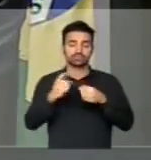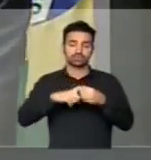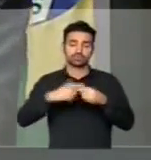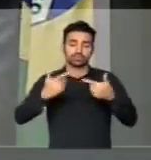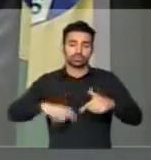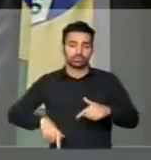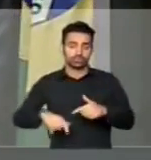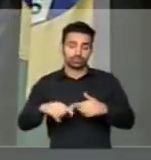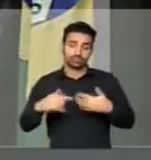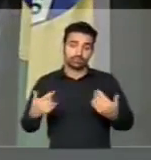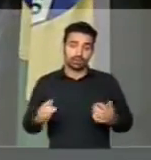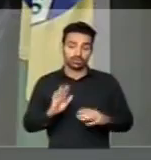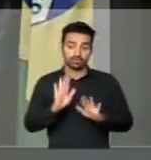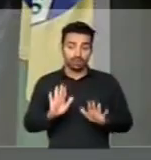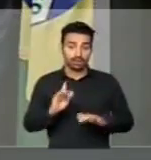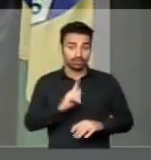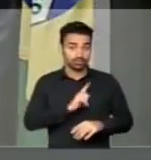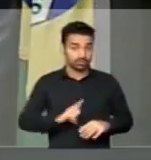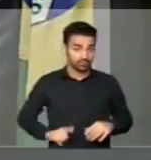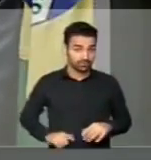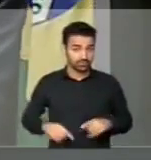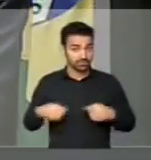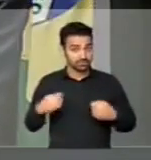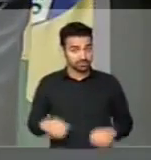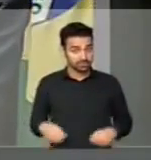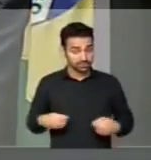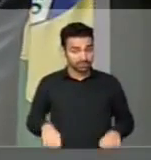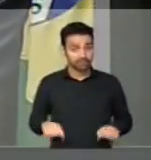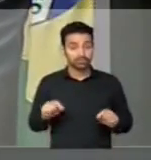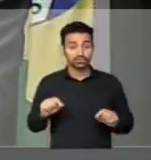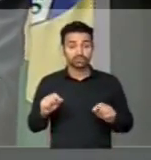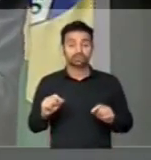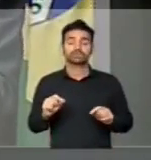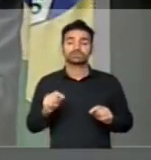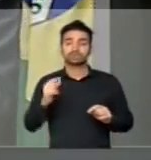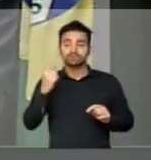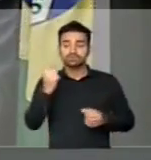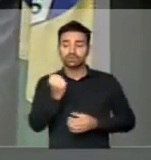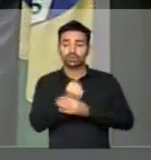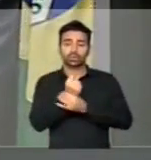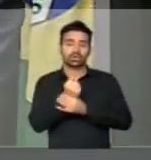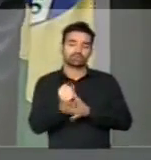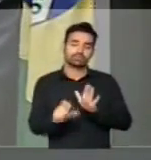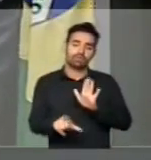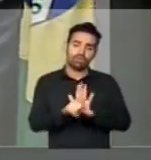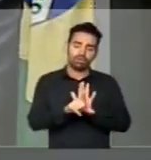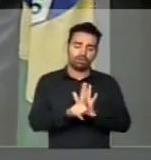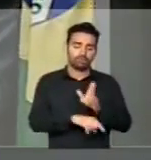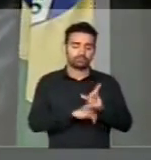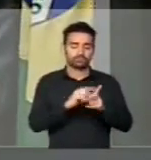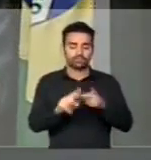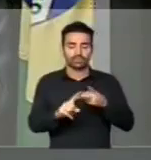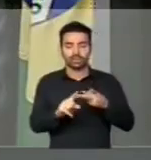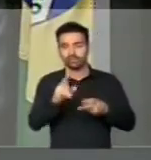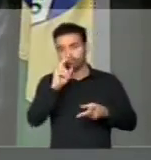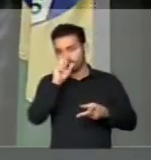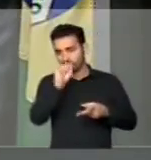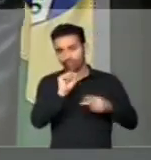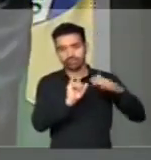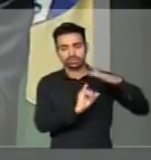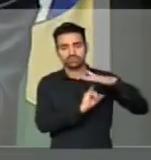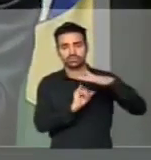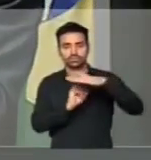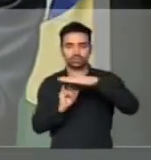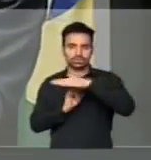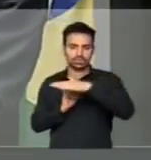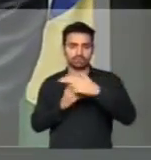o governo deve mirar a restauração da segurança jurídica, o fortalecimento das instituições